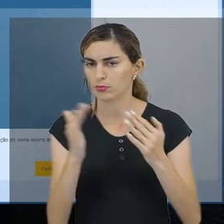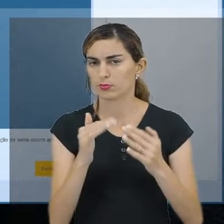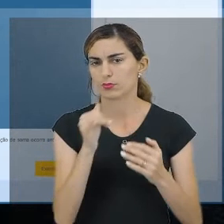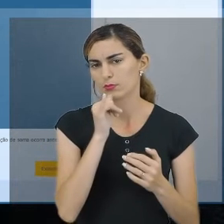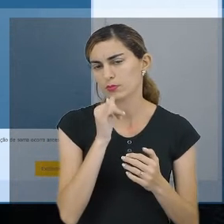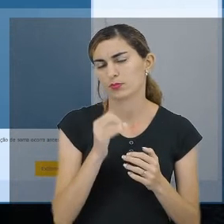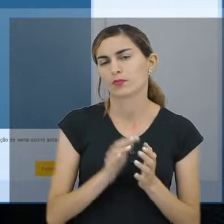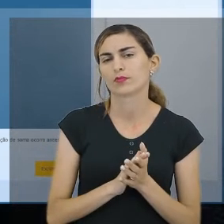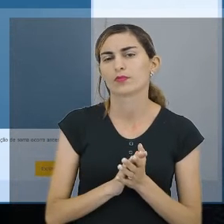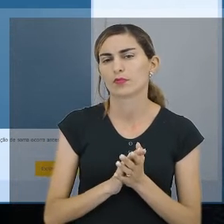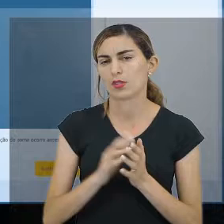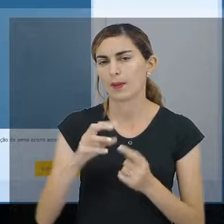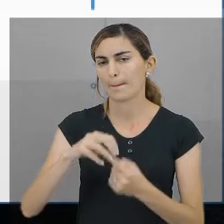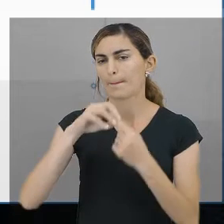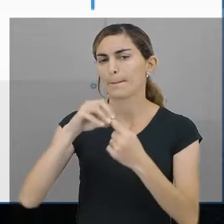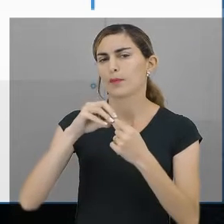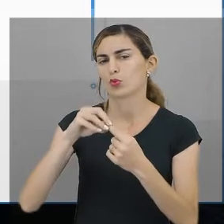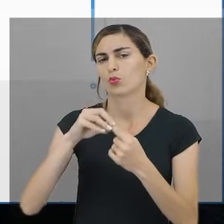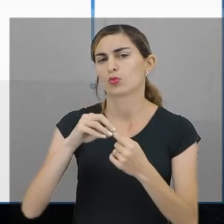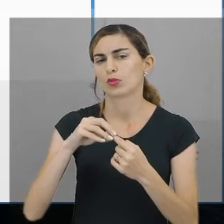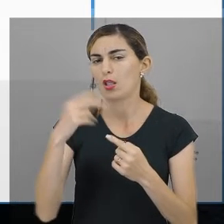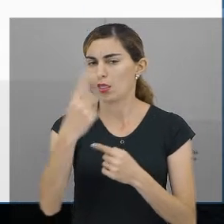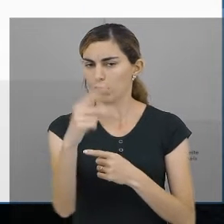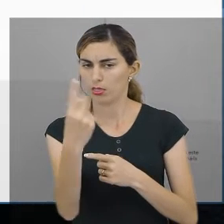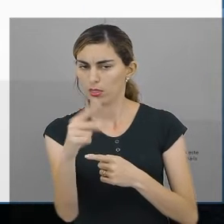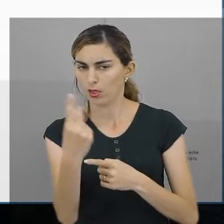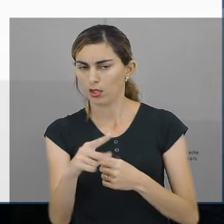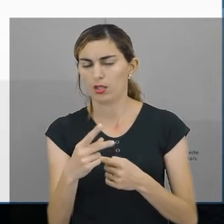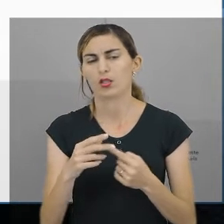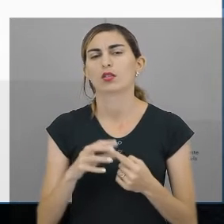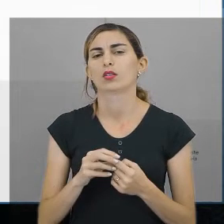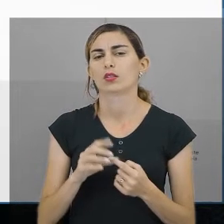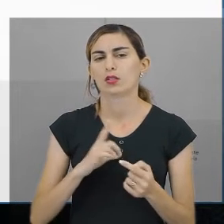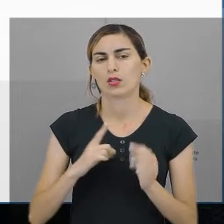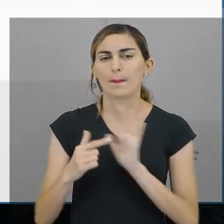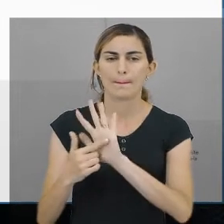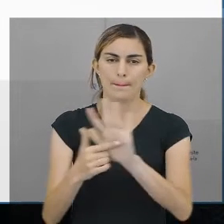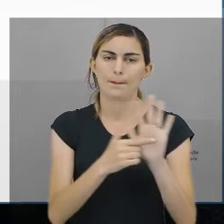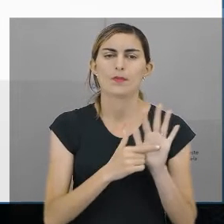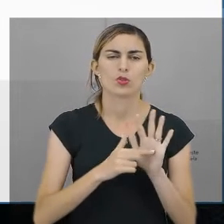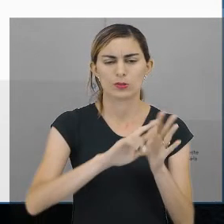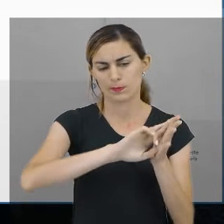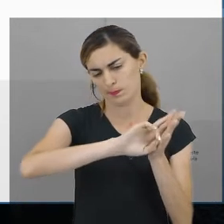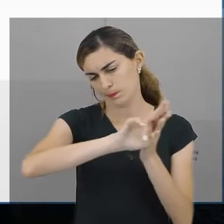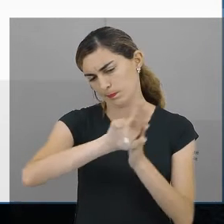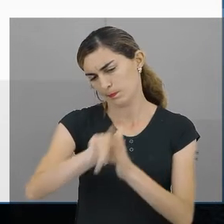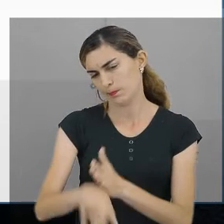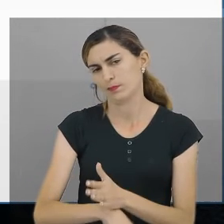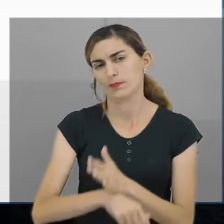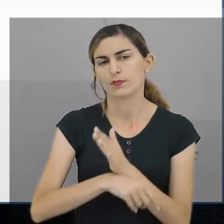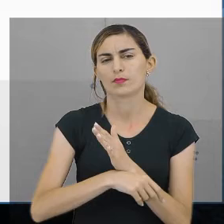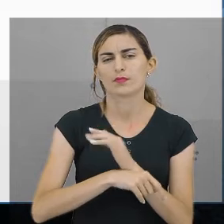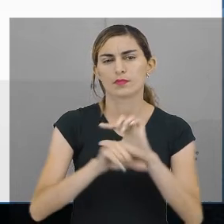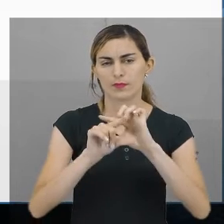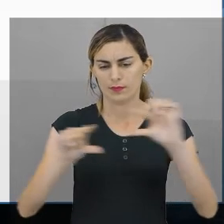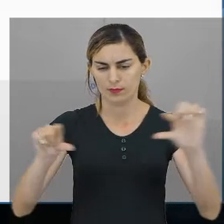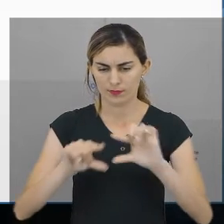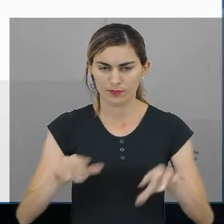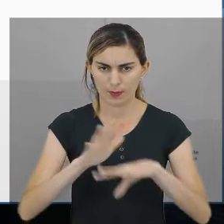Studio. Prioridades. Nele são estabelecidas diversas expressões aritméticas